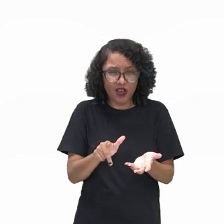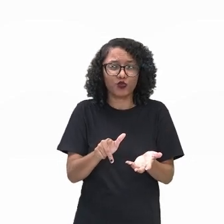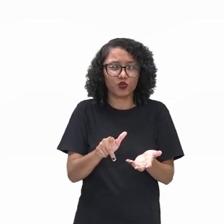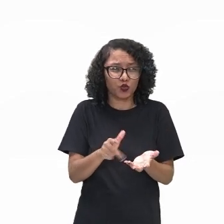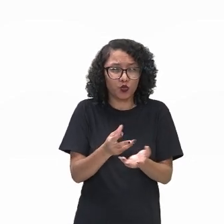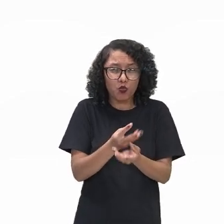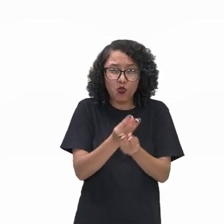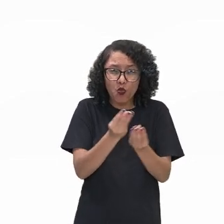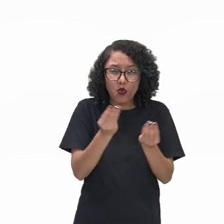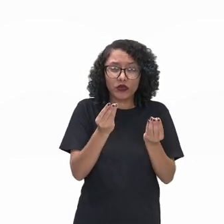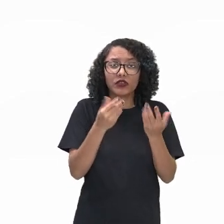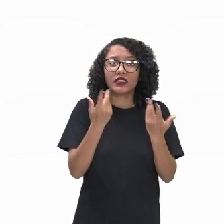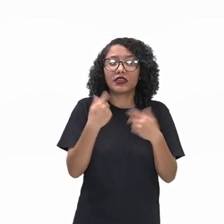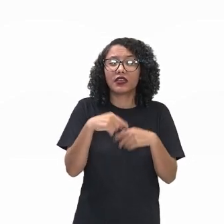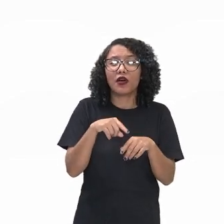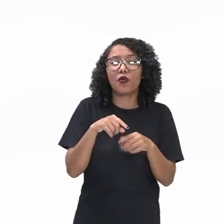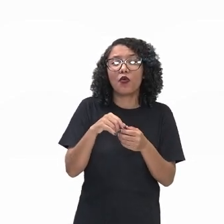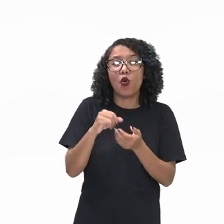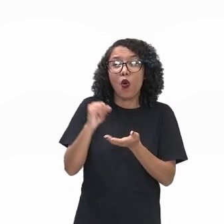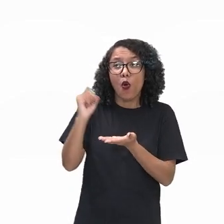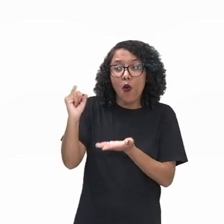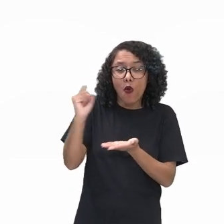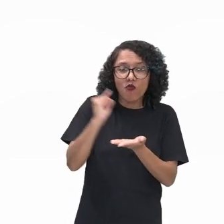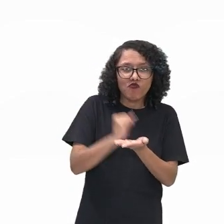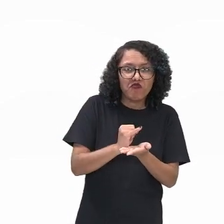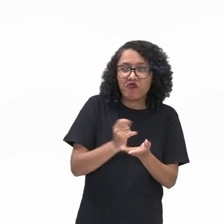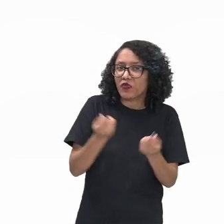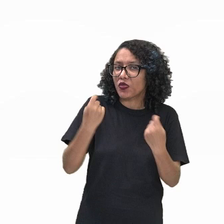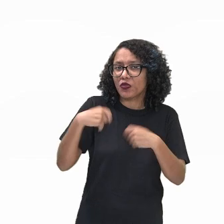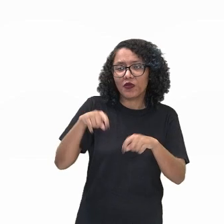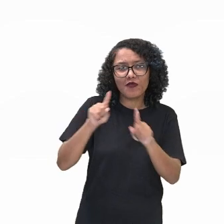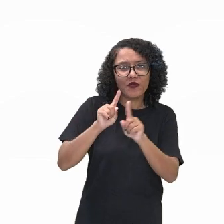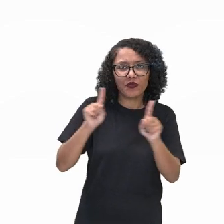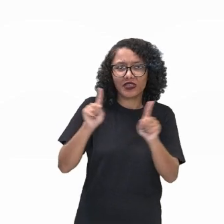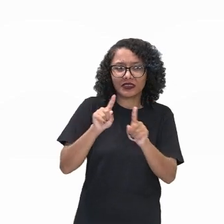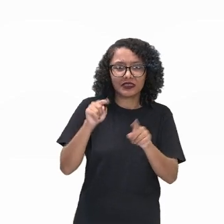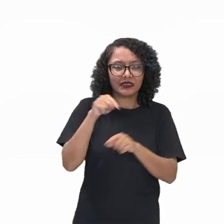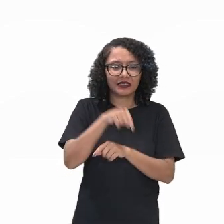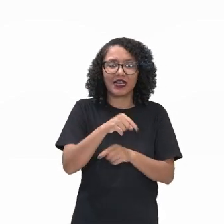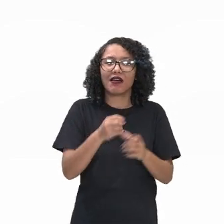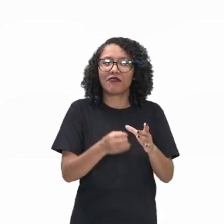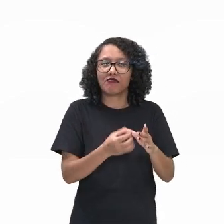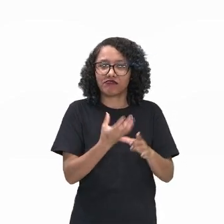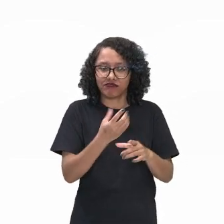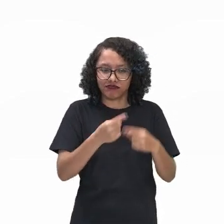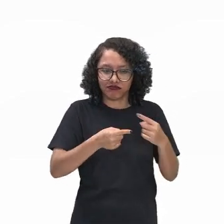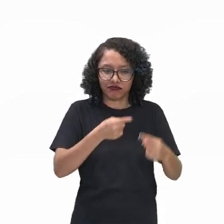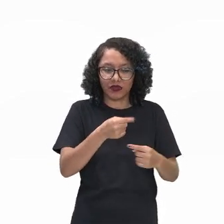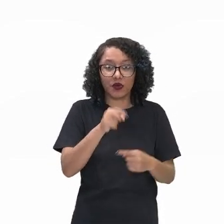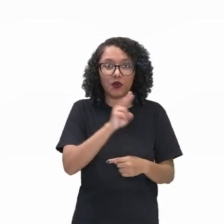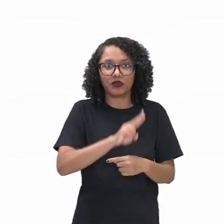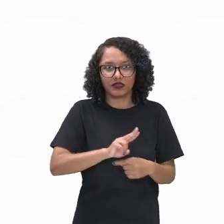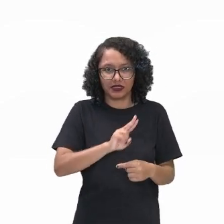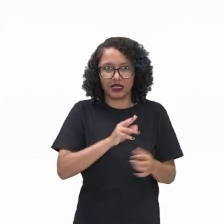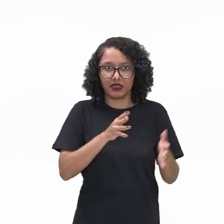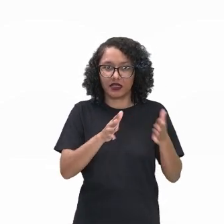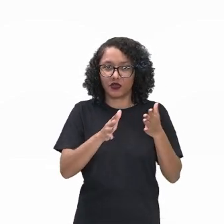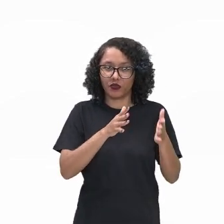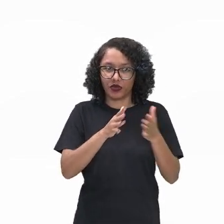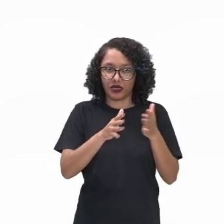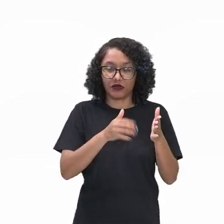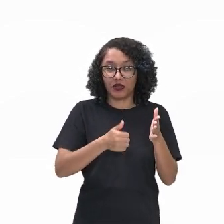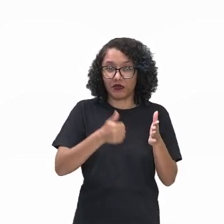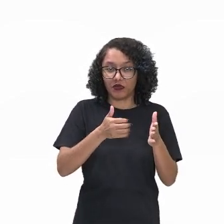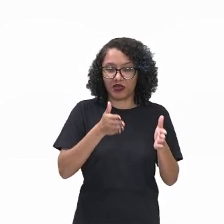precisava importar esse material, essa matéria-prima que vai ser utilizada durante essa primeira fase